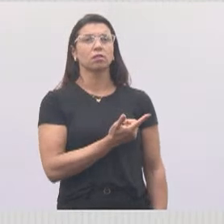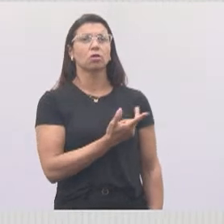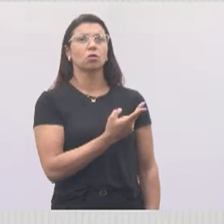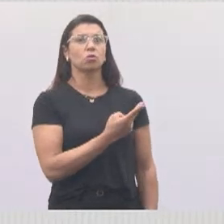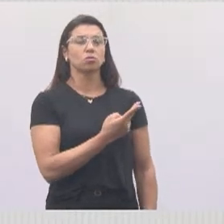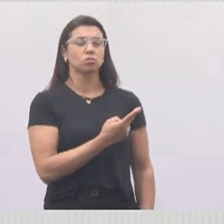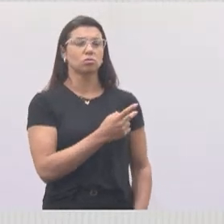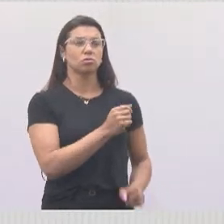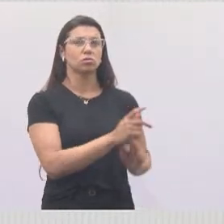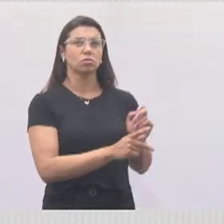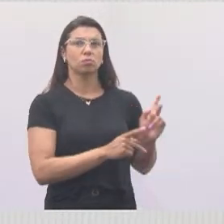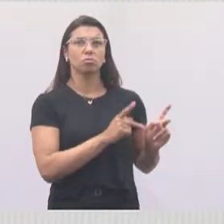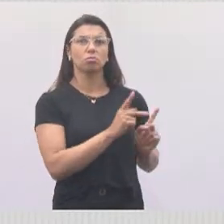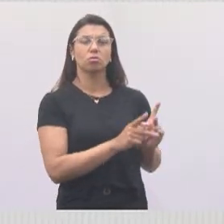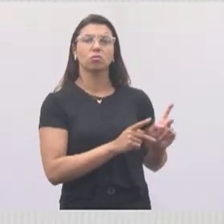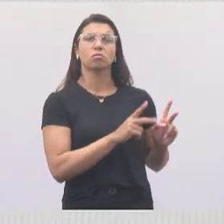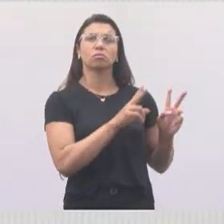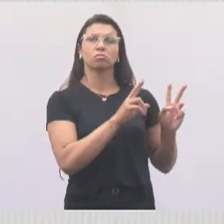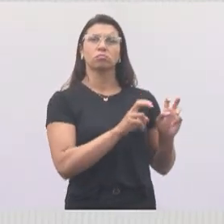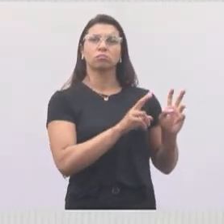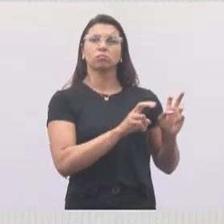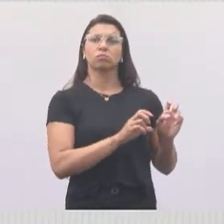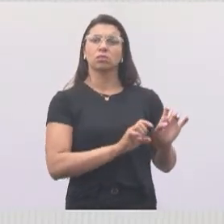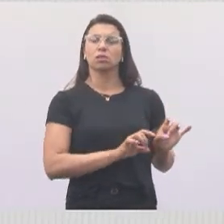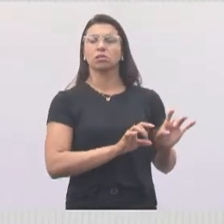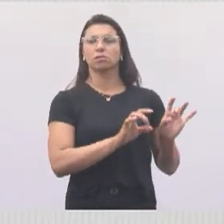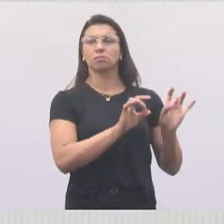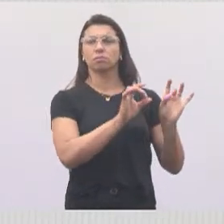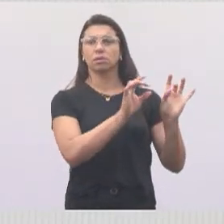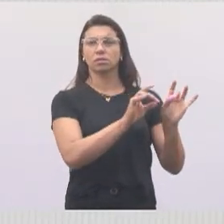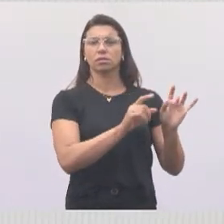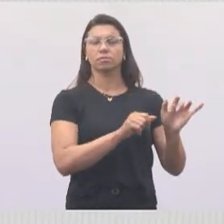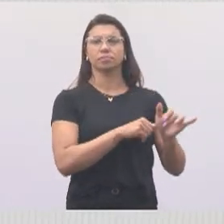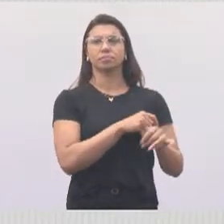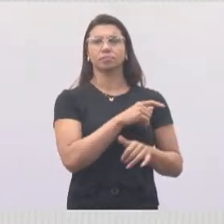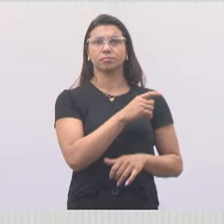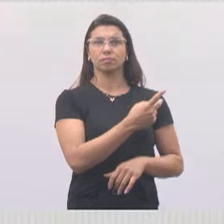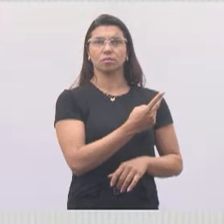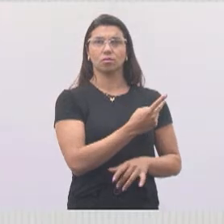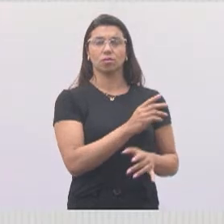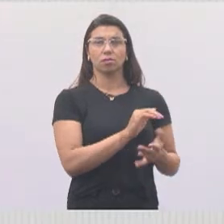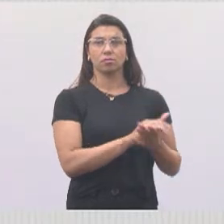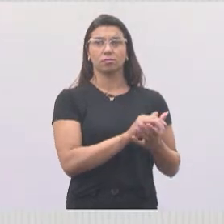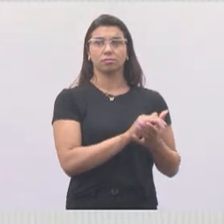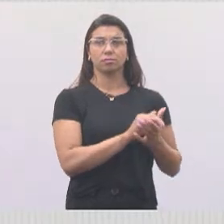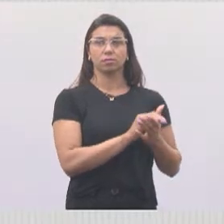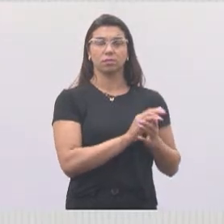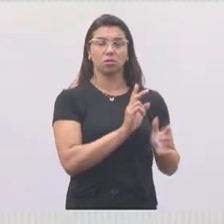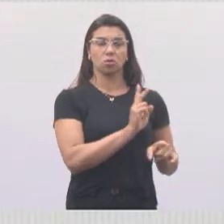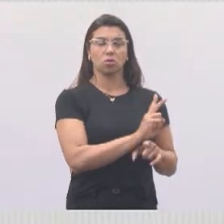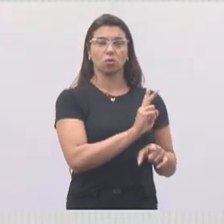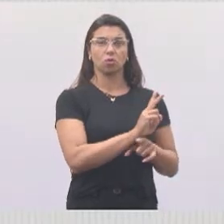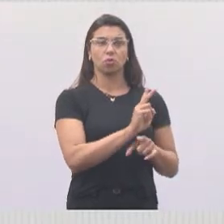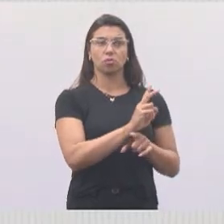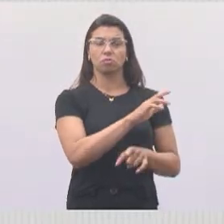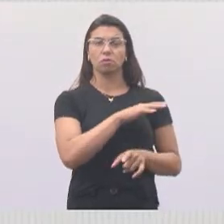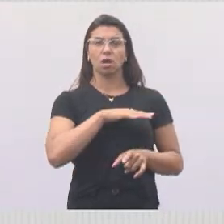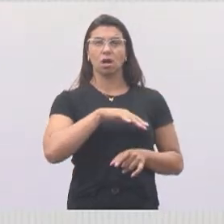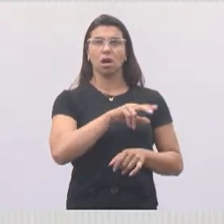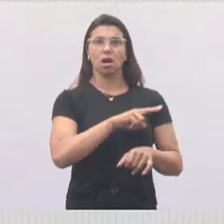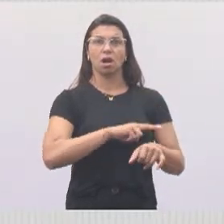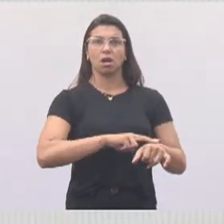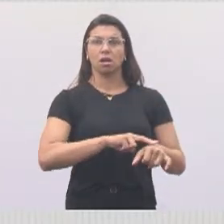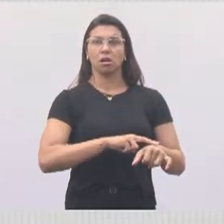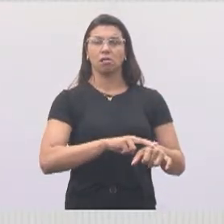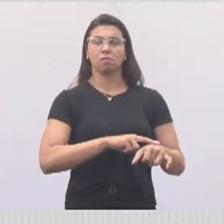da comunidade, em especial da Dona Bene e do Seu Marcos, que eles cuidam de uma área verde bem bonita ali em